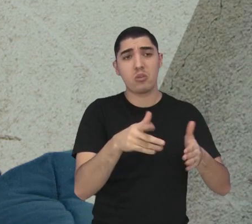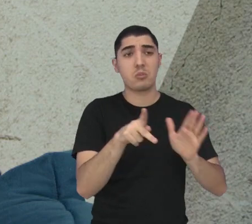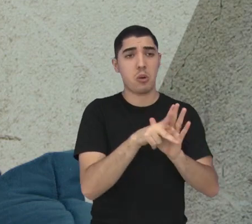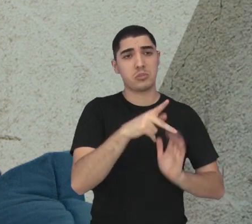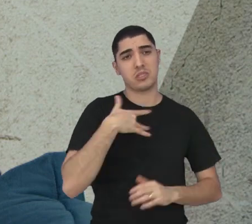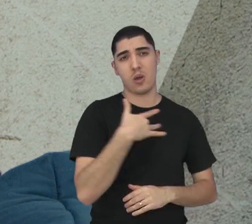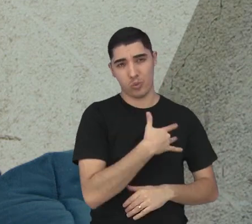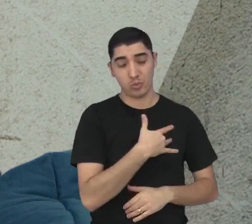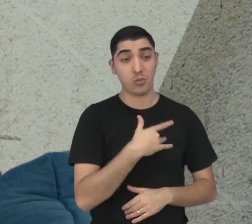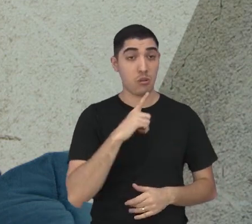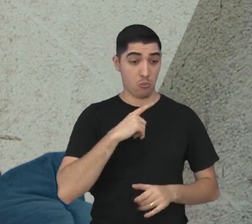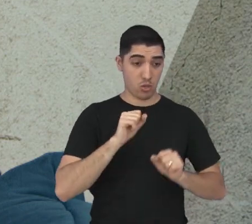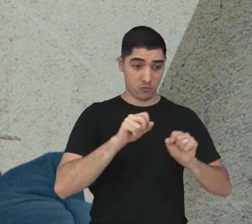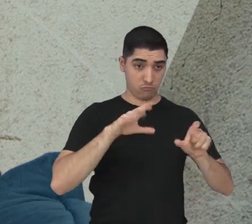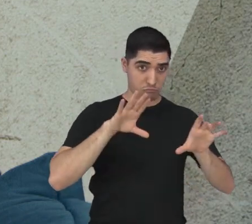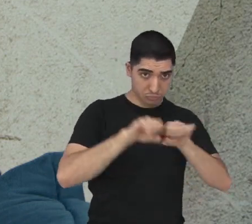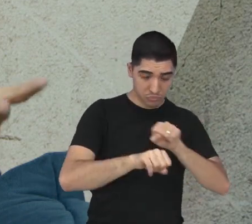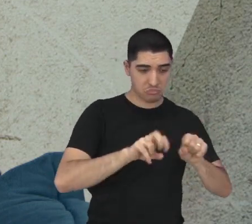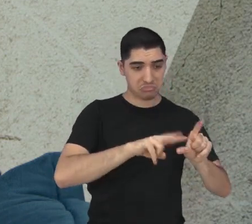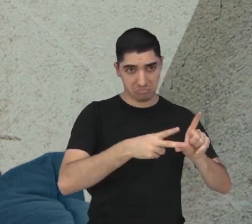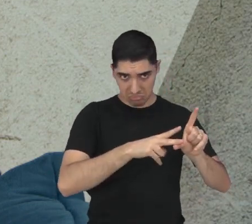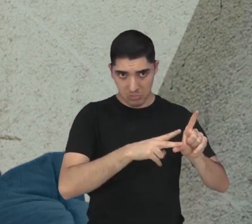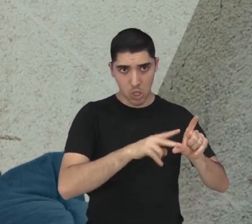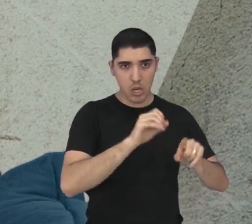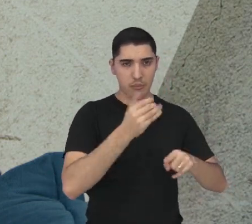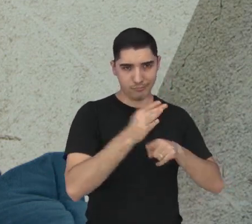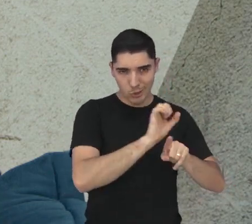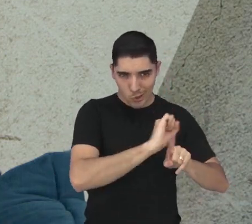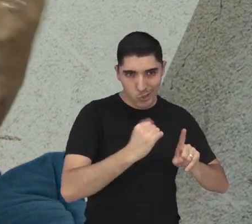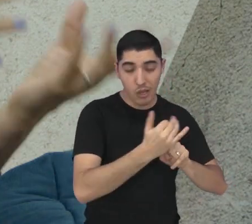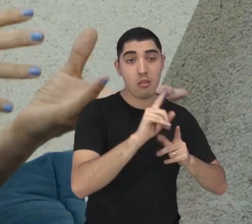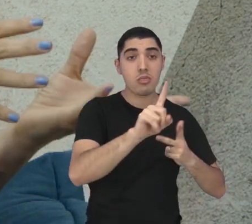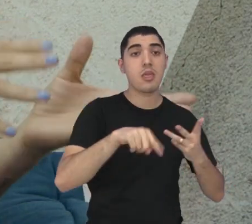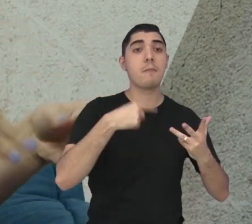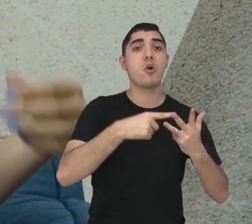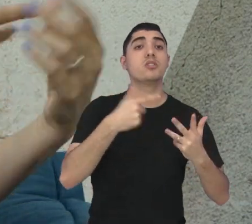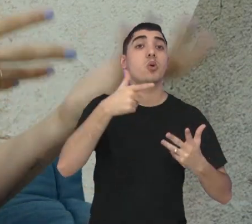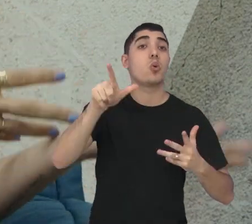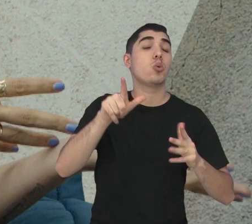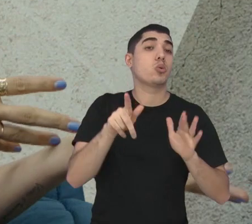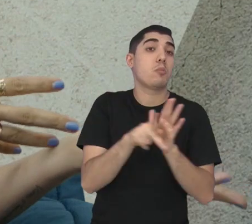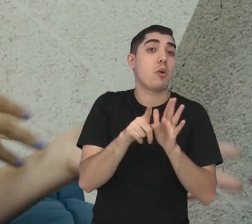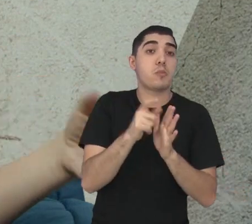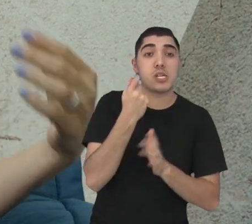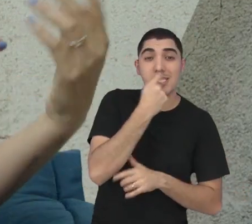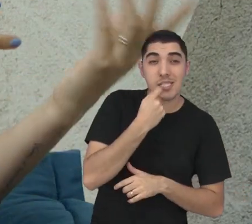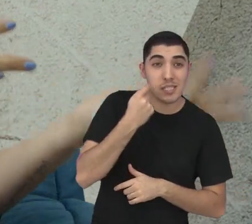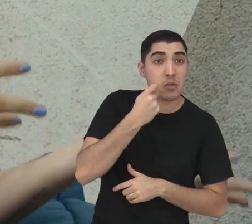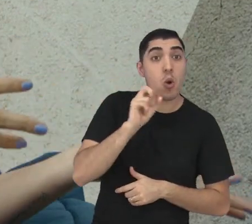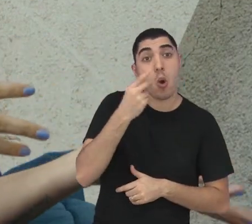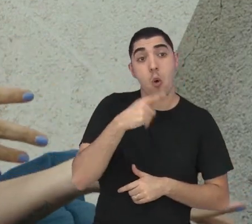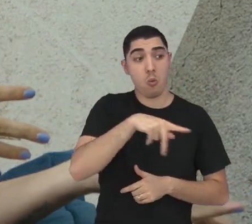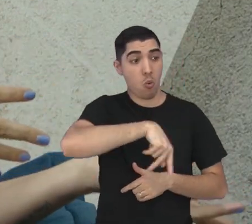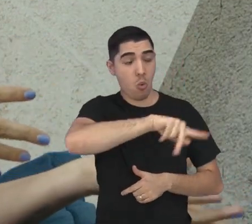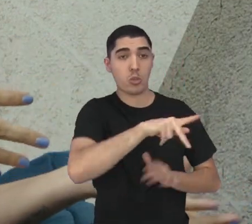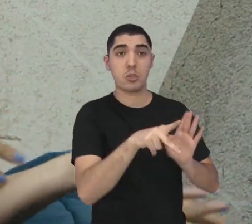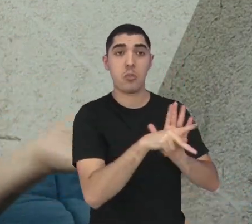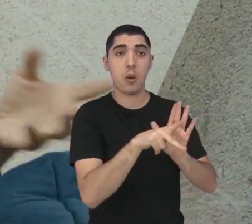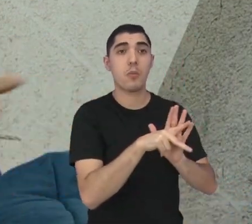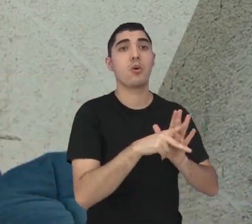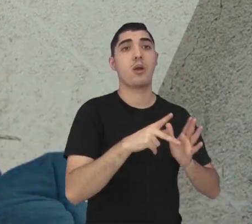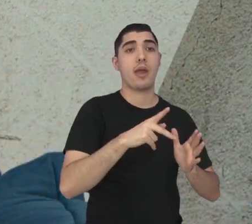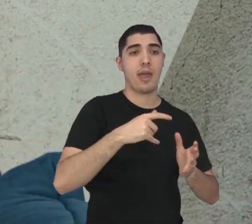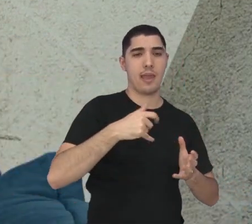social e saúde. Eu posso me formar bacharel em serviço social e fazer um curso de gerontologia, uma especialização na área do